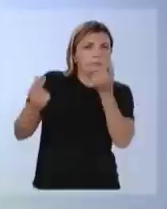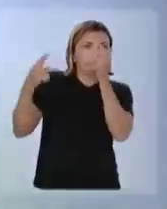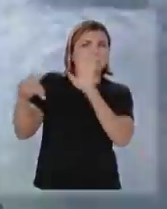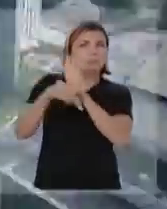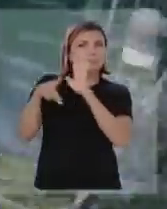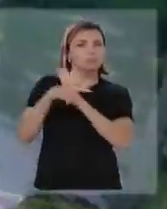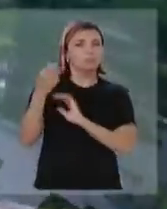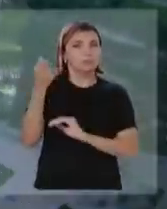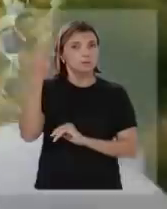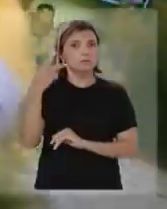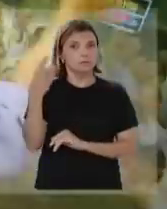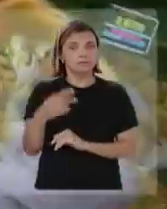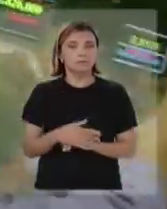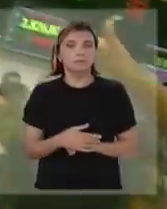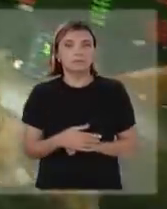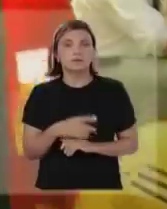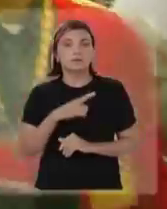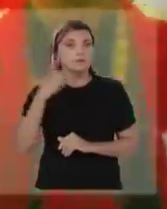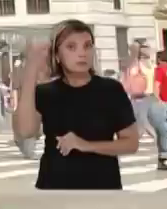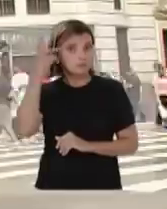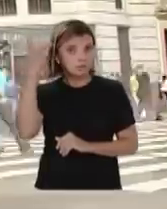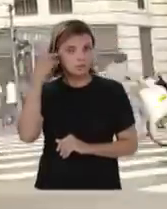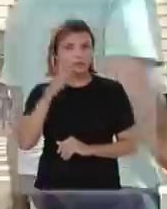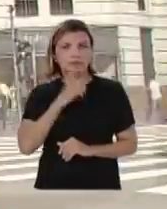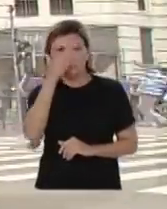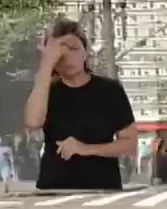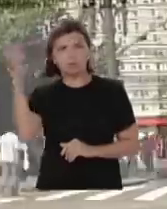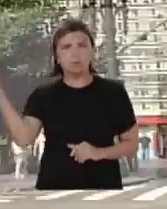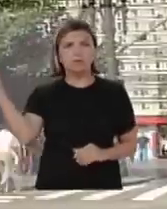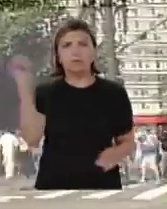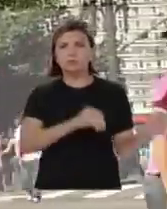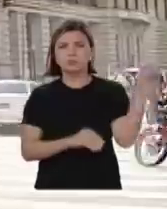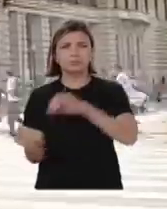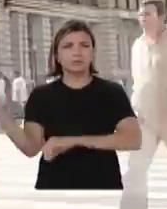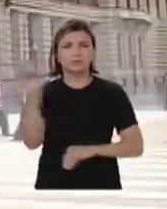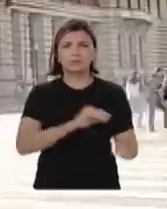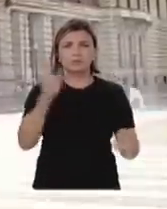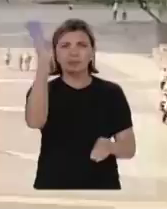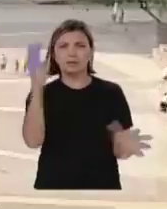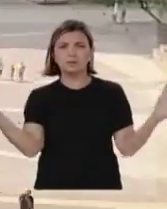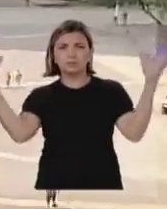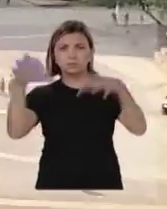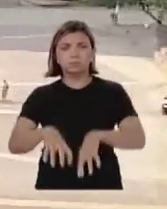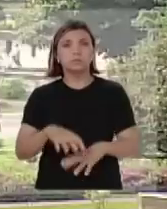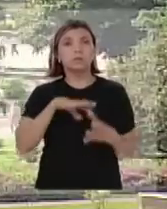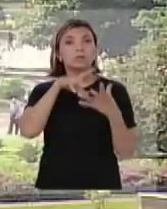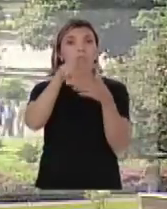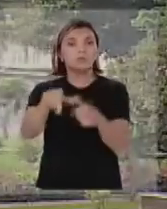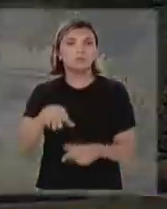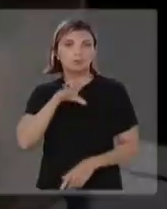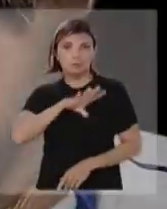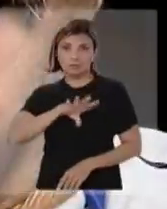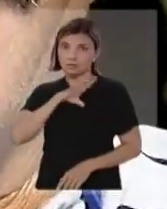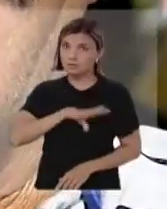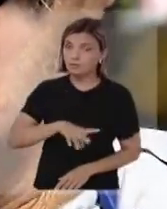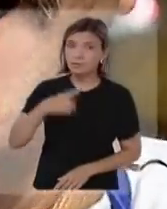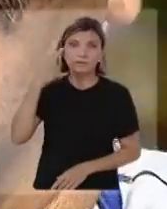financeiro da América Latina. PIS, sacou? São Paulo reúne gente de várias partes do Brasil e do mundo.